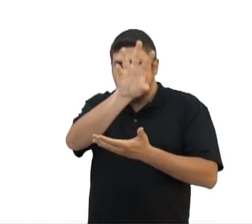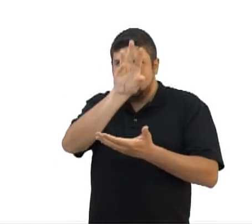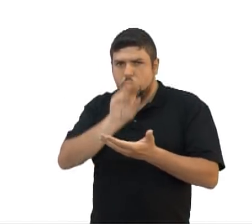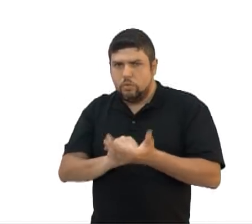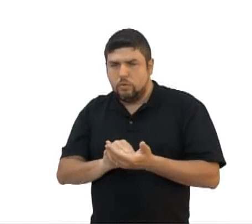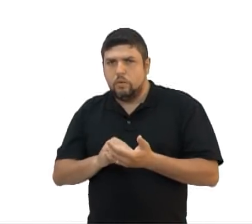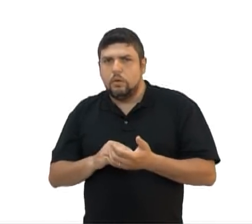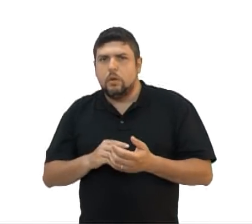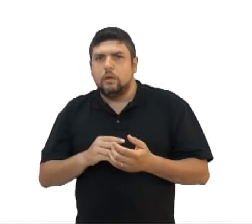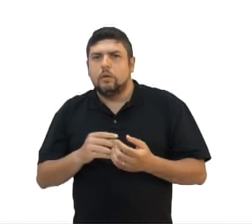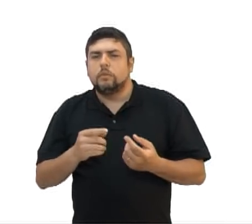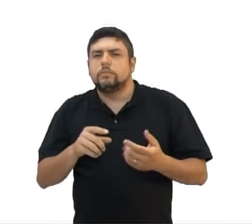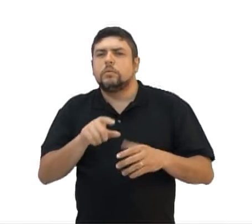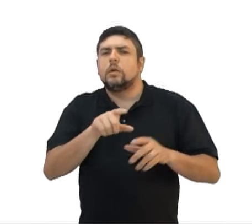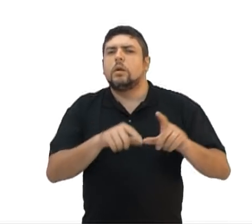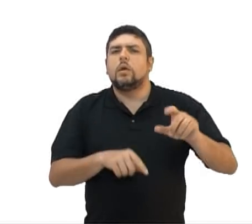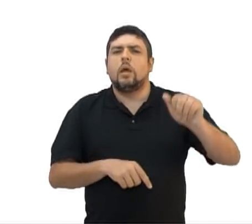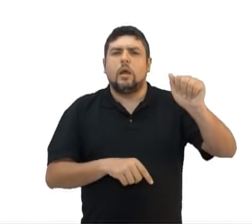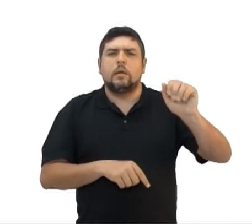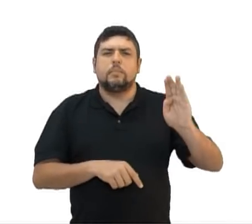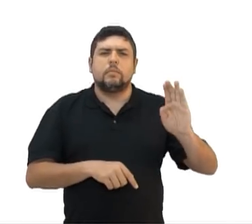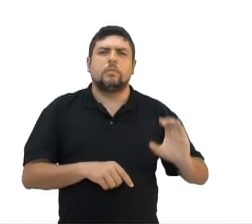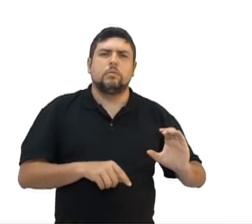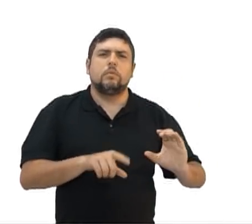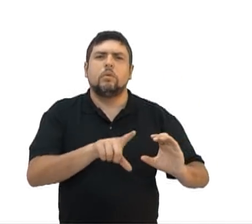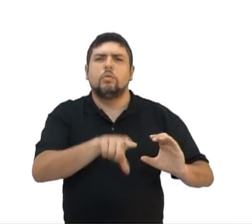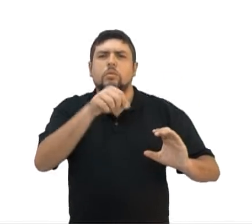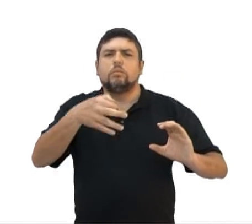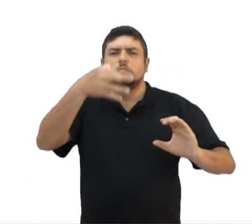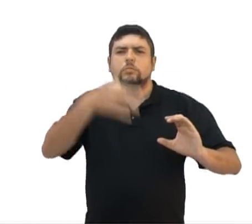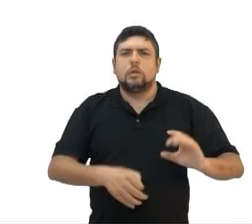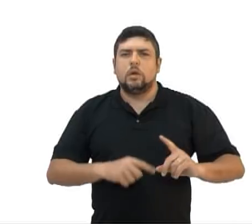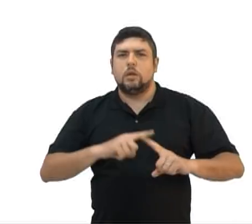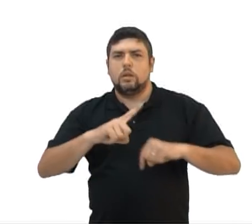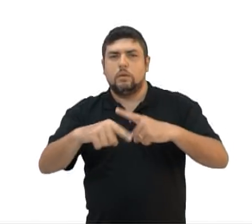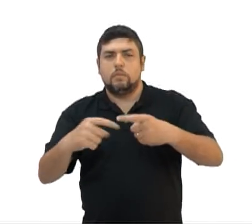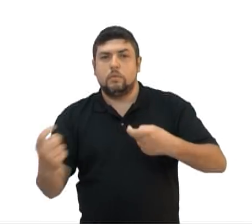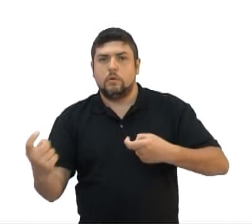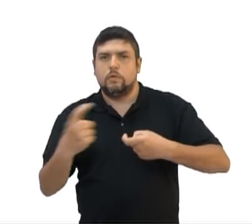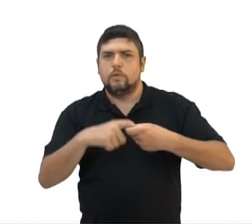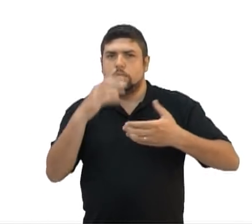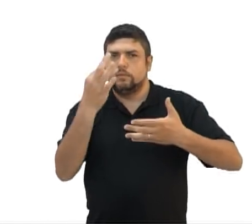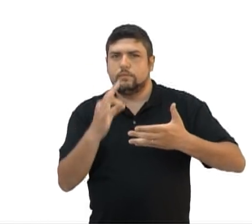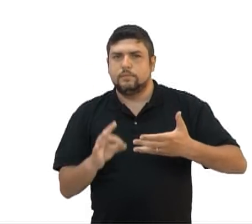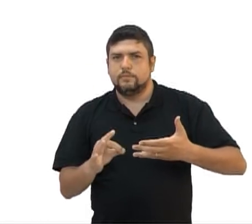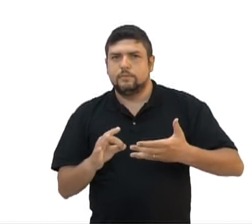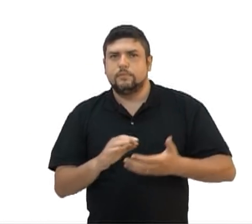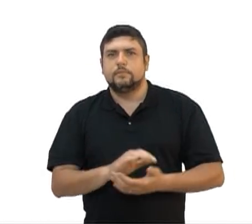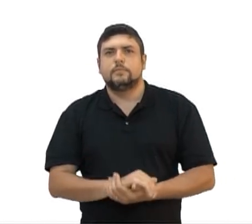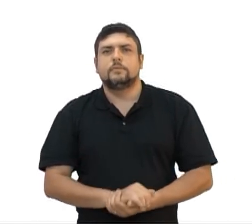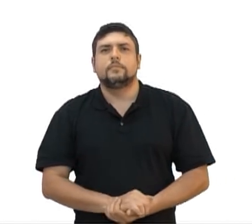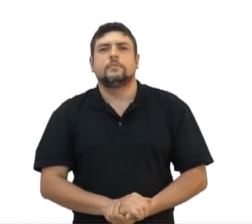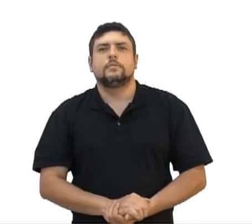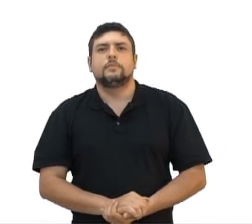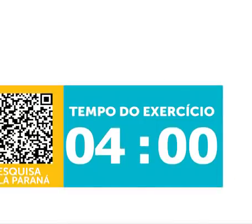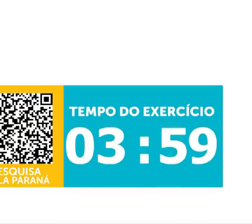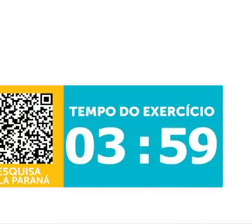escolherem a alternativa correta entre A, B ou C e na sequência nós voltamos com a resposta.